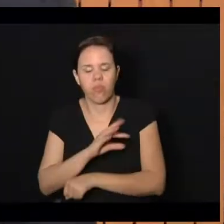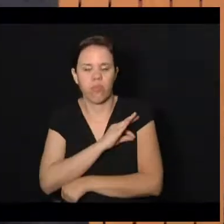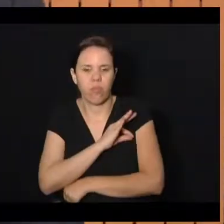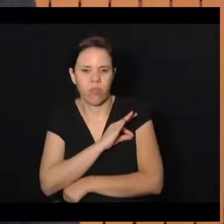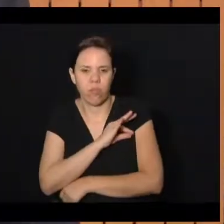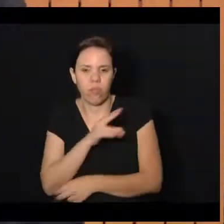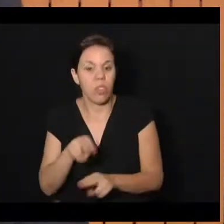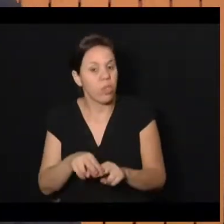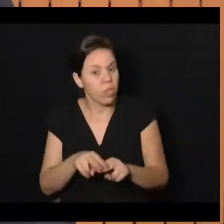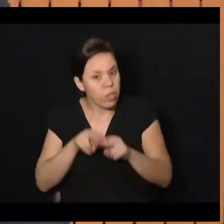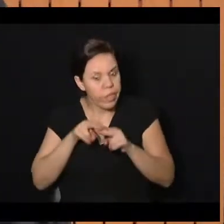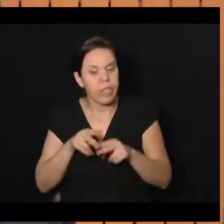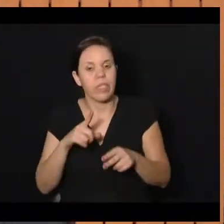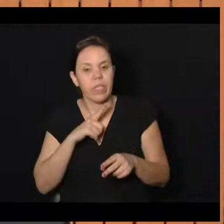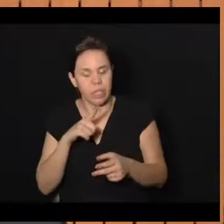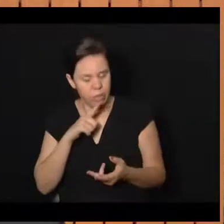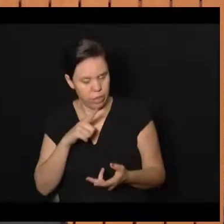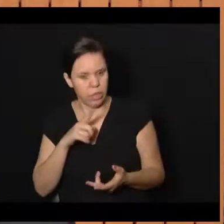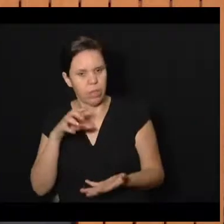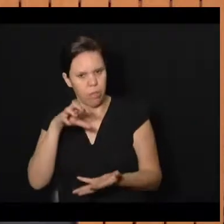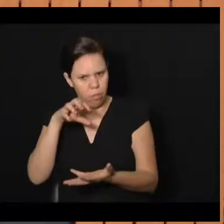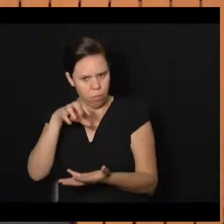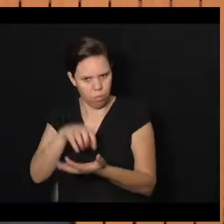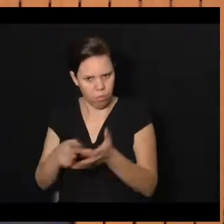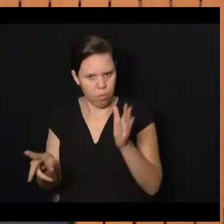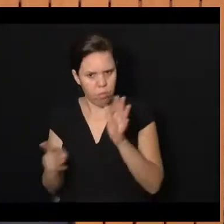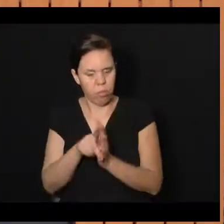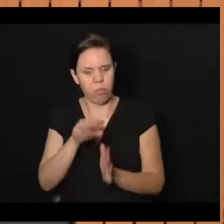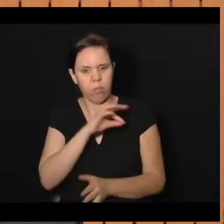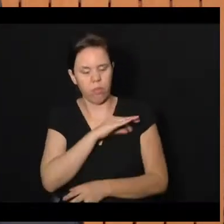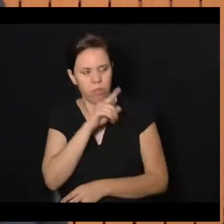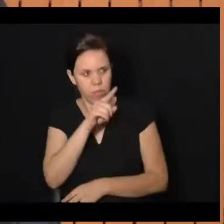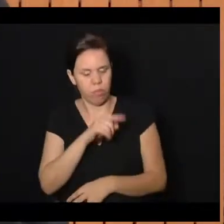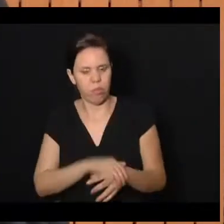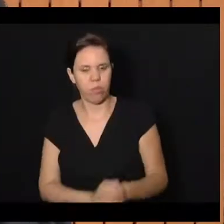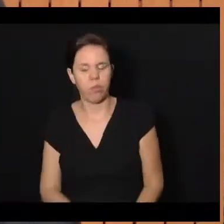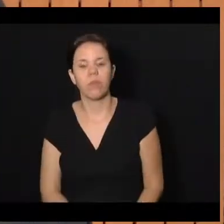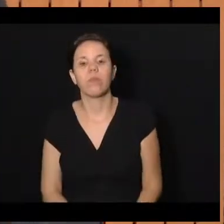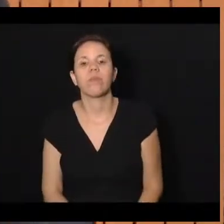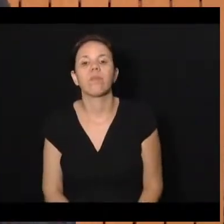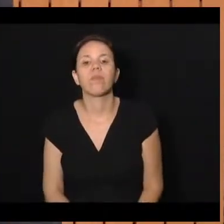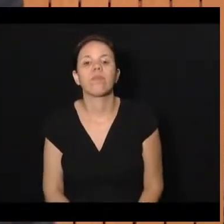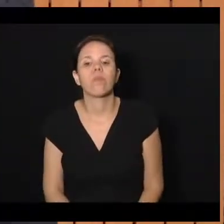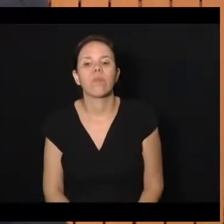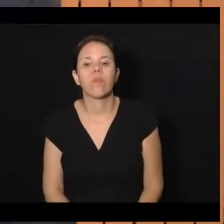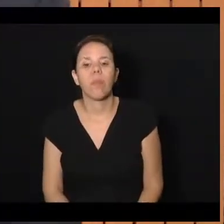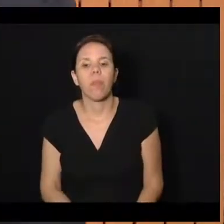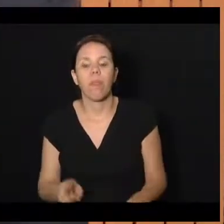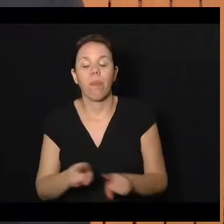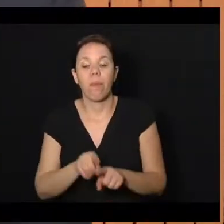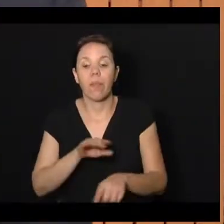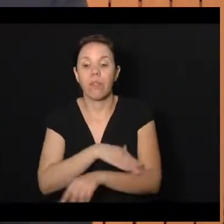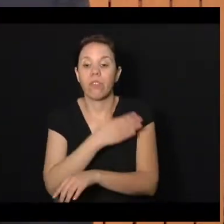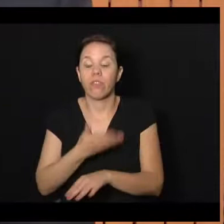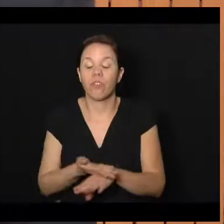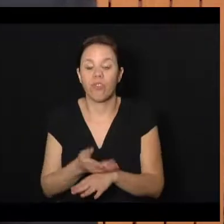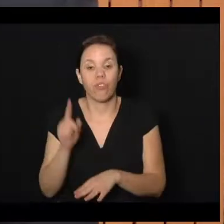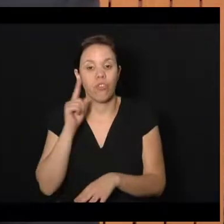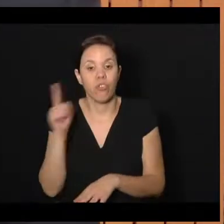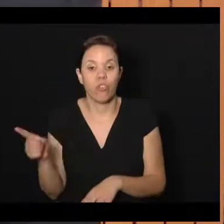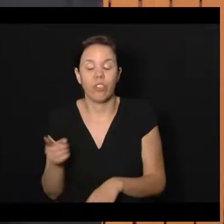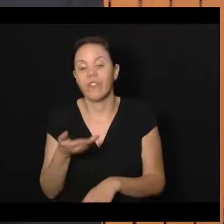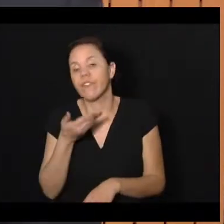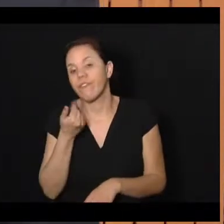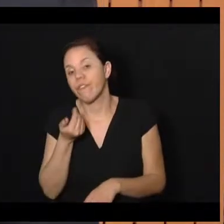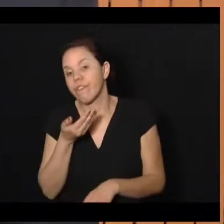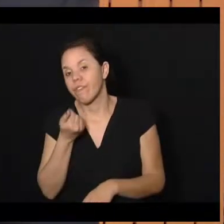causa da tem um posto permanente de polícia ali né e de dia é a facilidade de